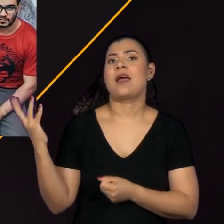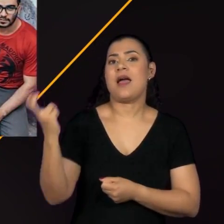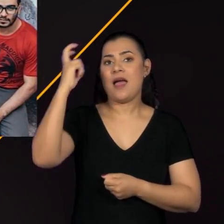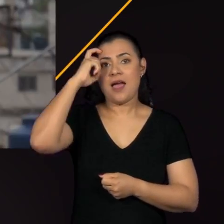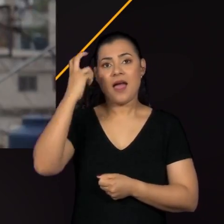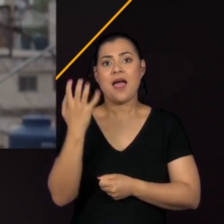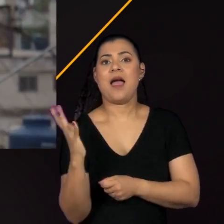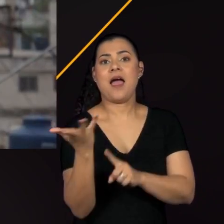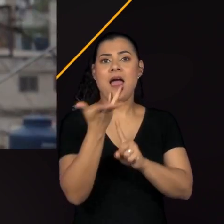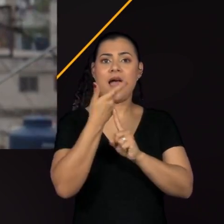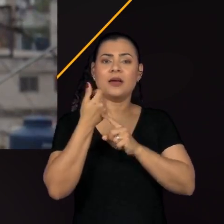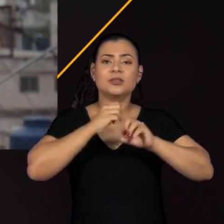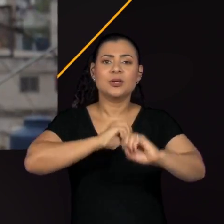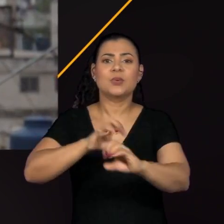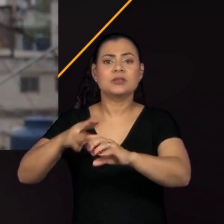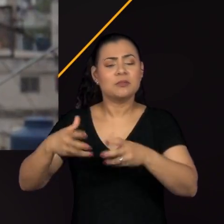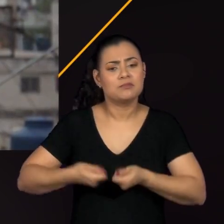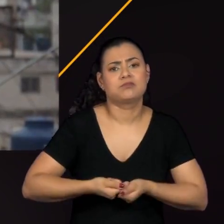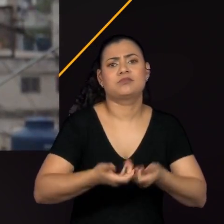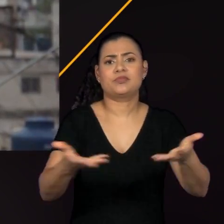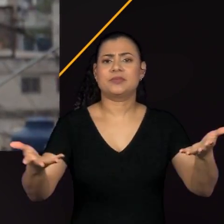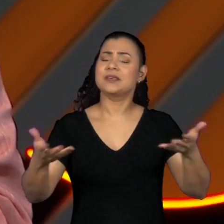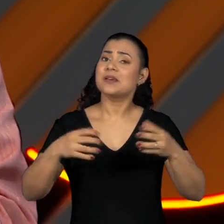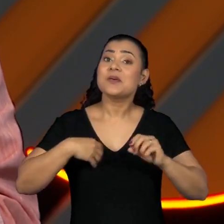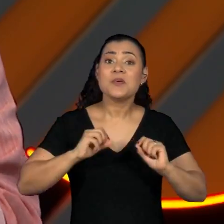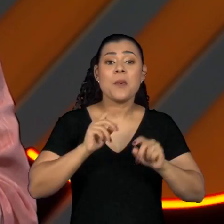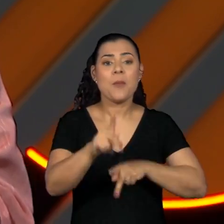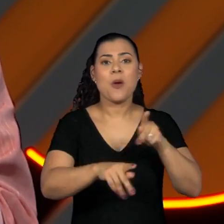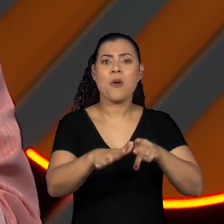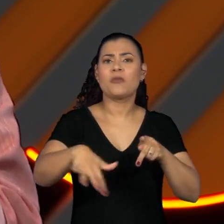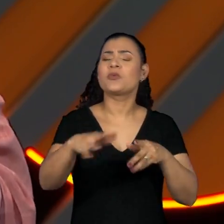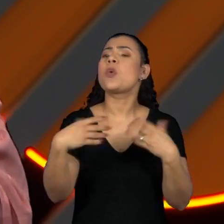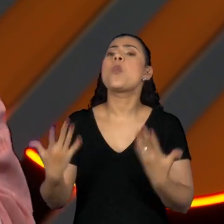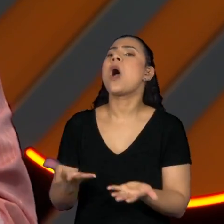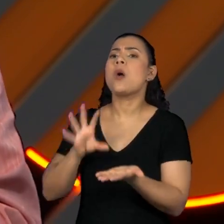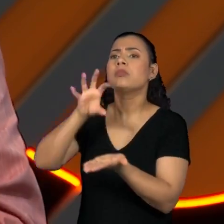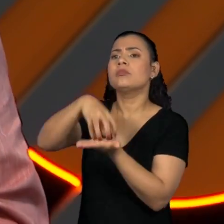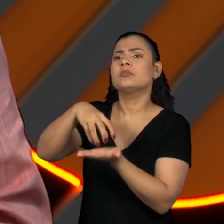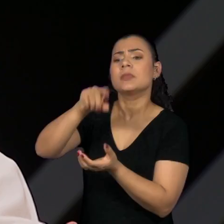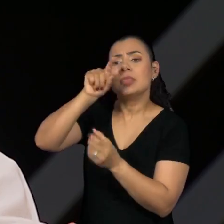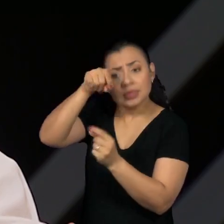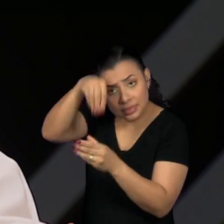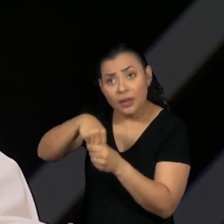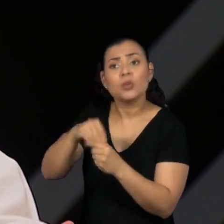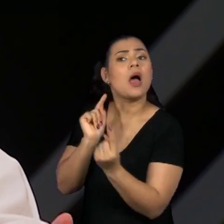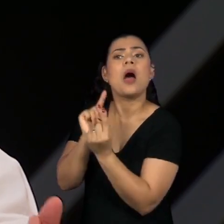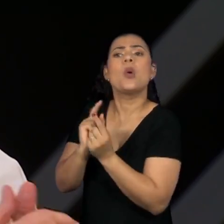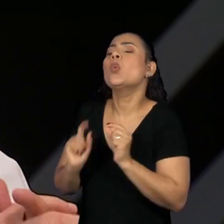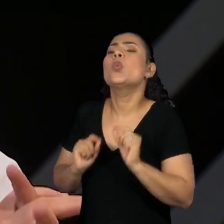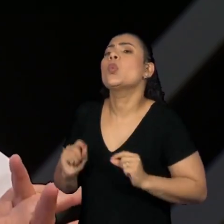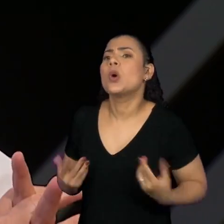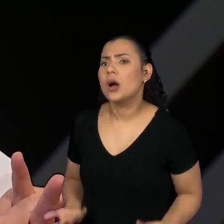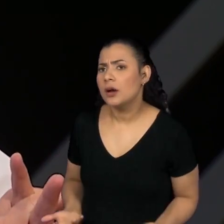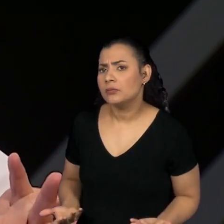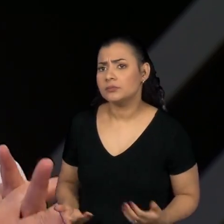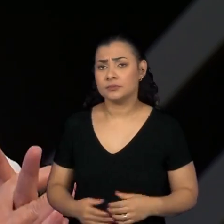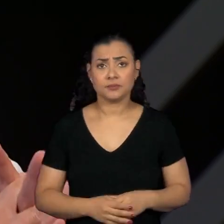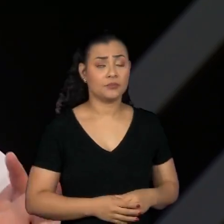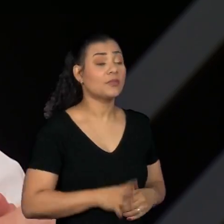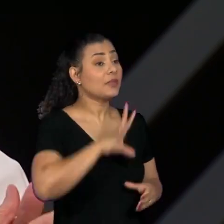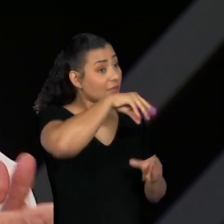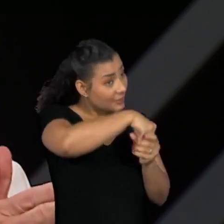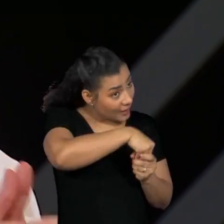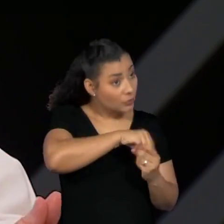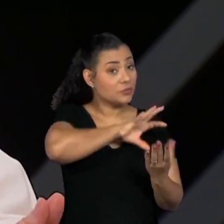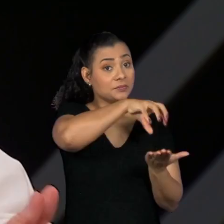cultura, educação ao povo. Que atividades são realizadas hoje? As atividades